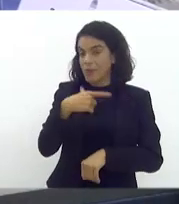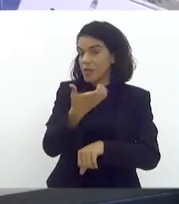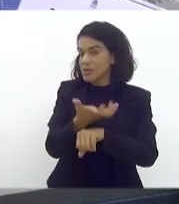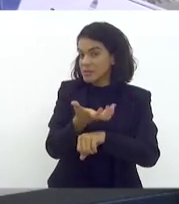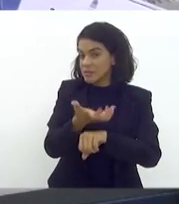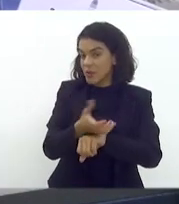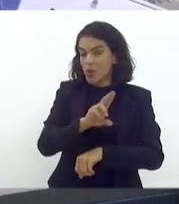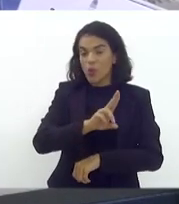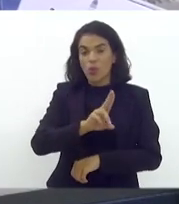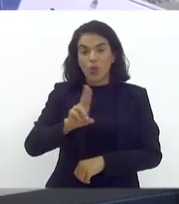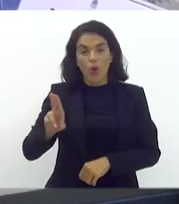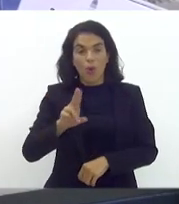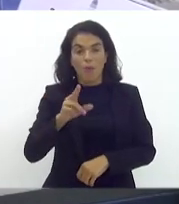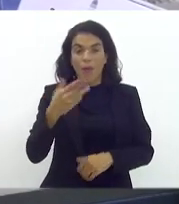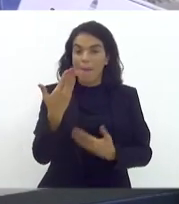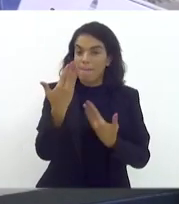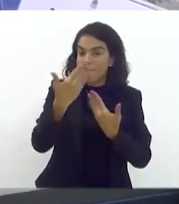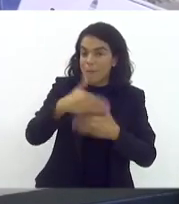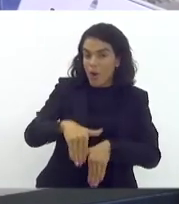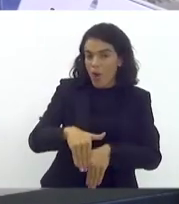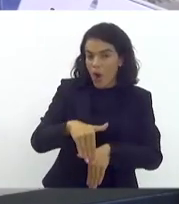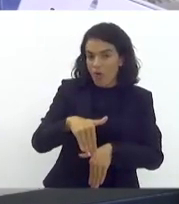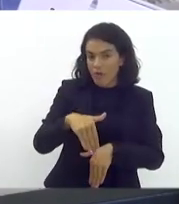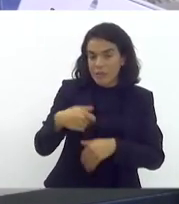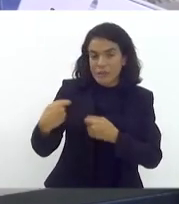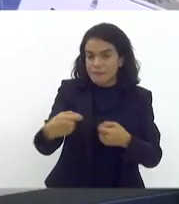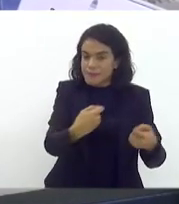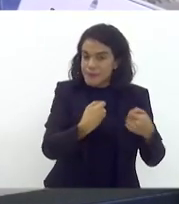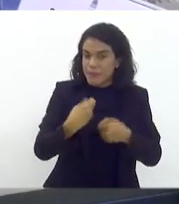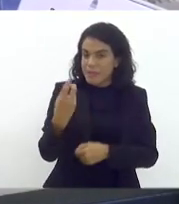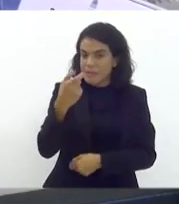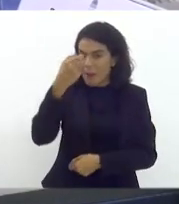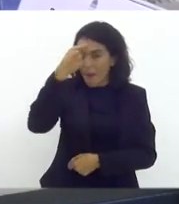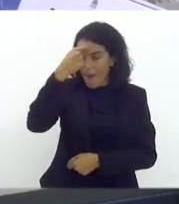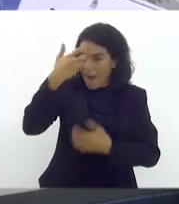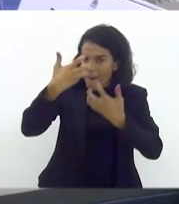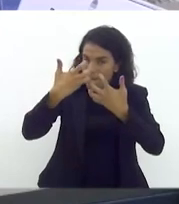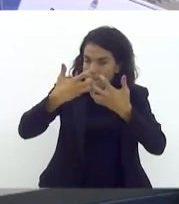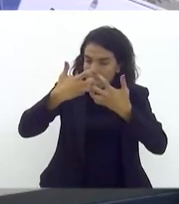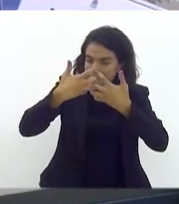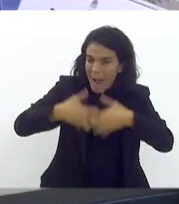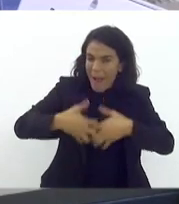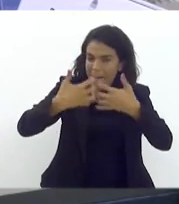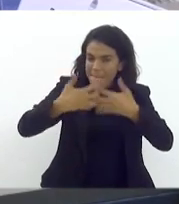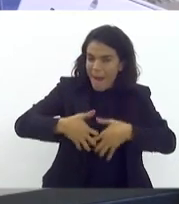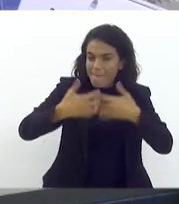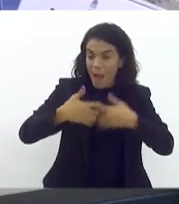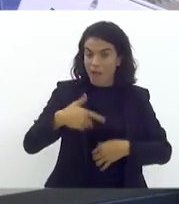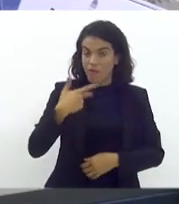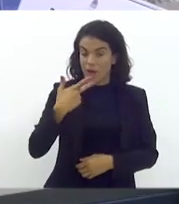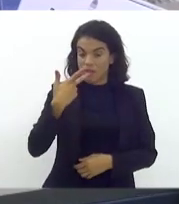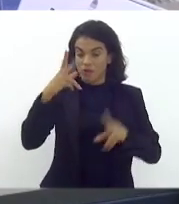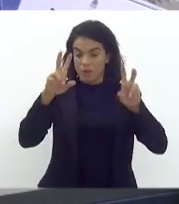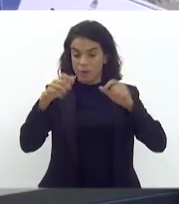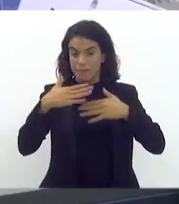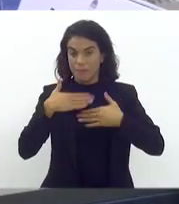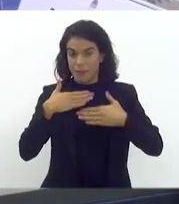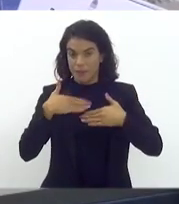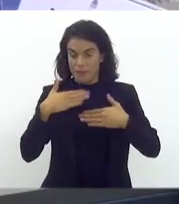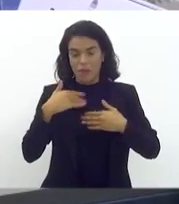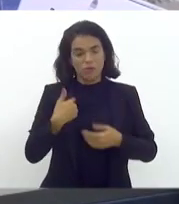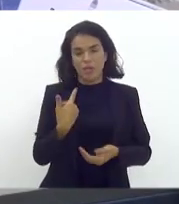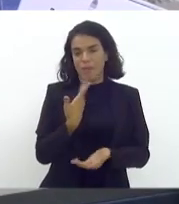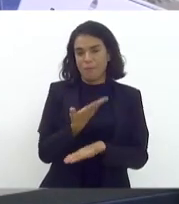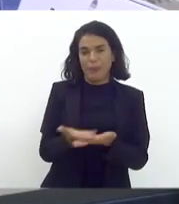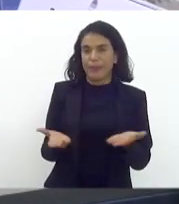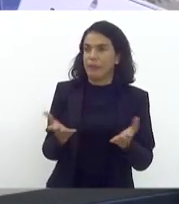chamada provas independente da memória precisa entender em melhor e eu vou falar de mim né Eu já perdi